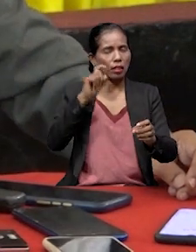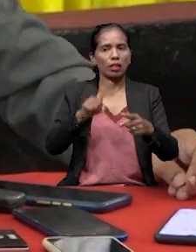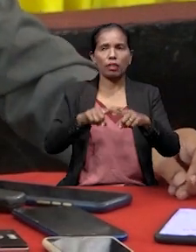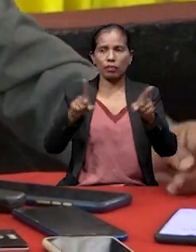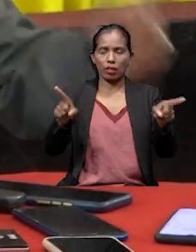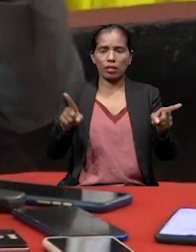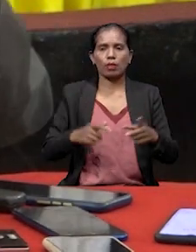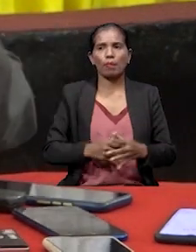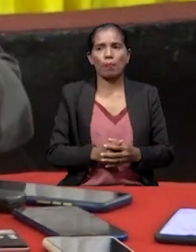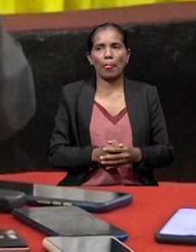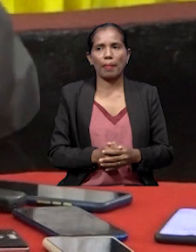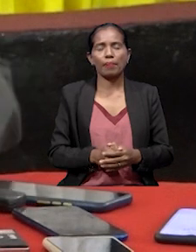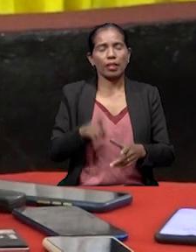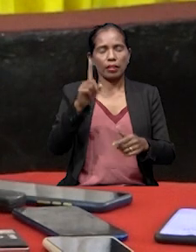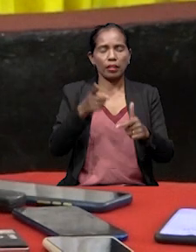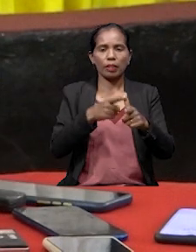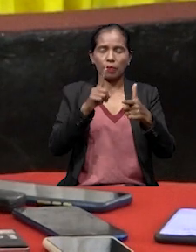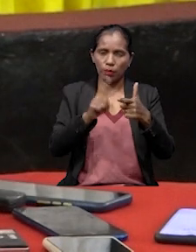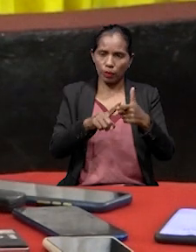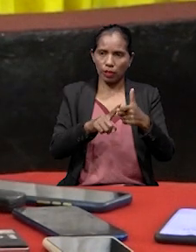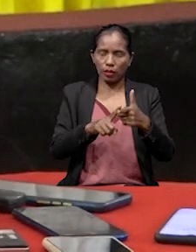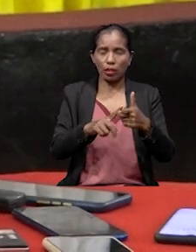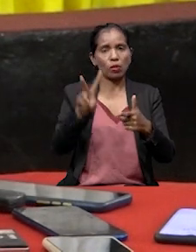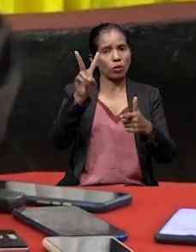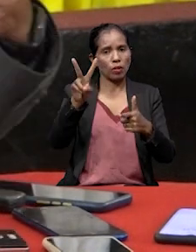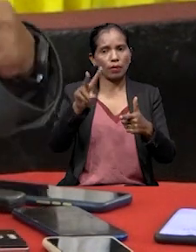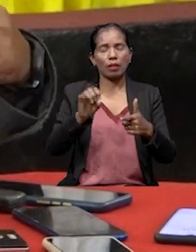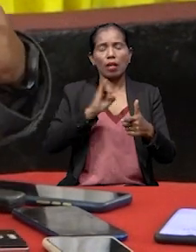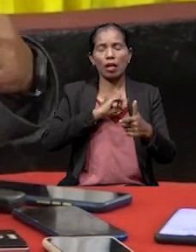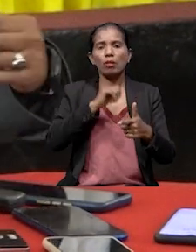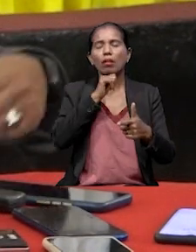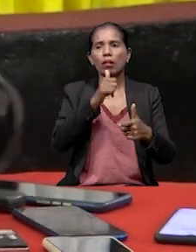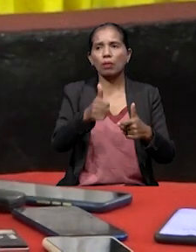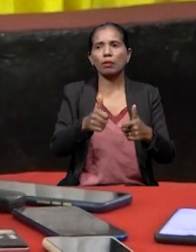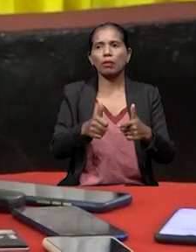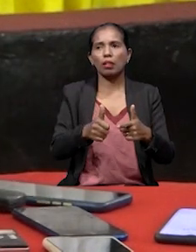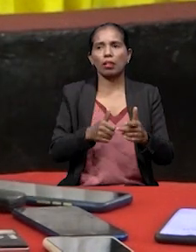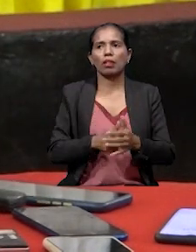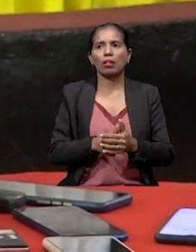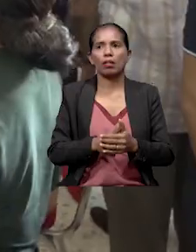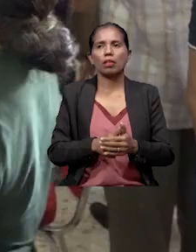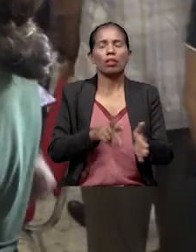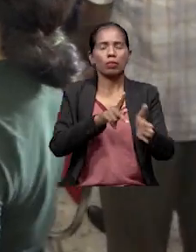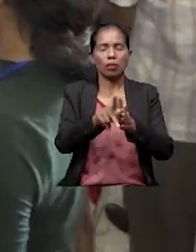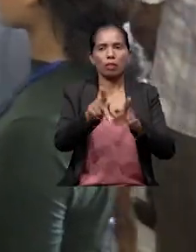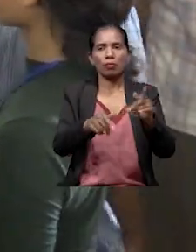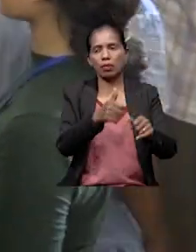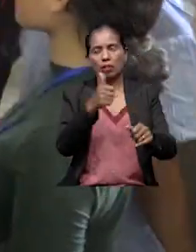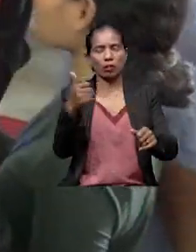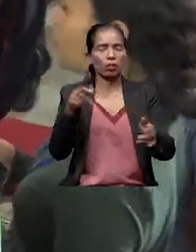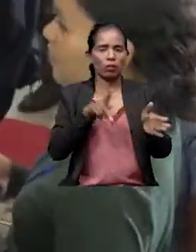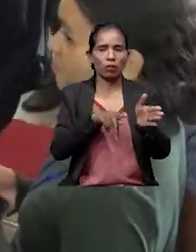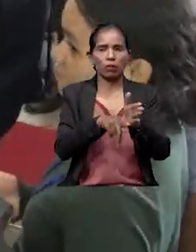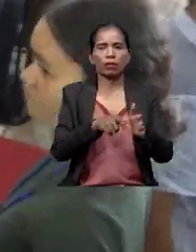vista. E nem ira, rua, aula gosta, só na Emacelo Cuscuto. Halibur líder